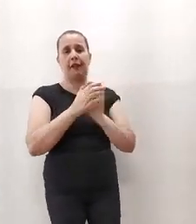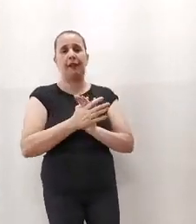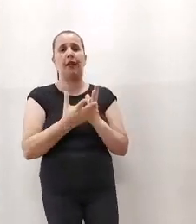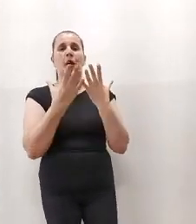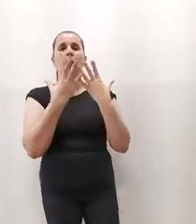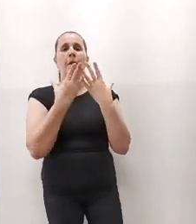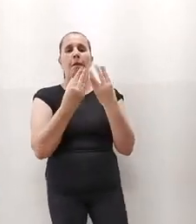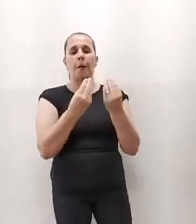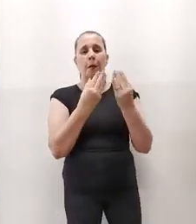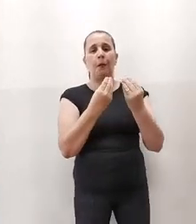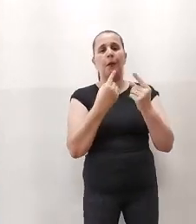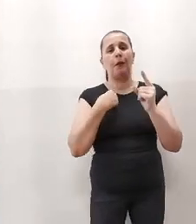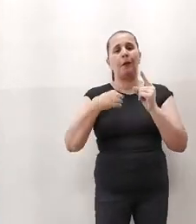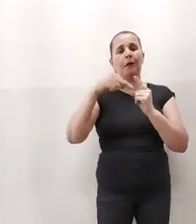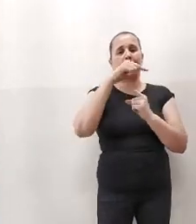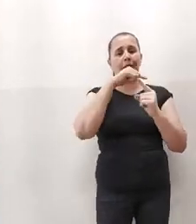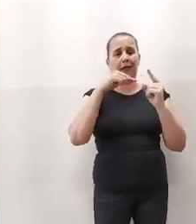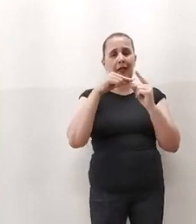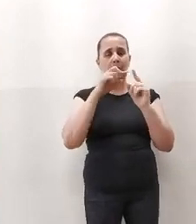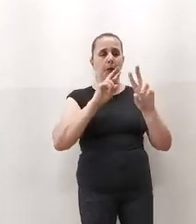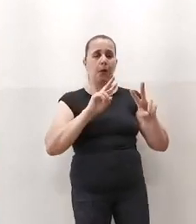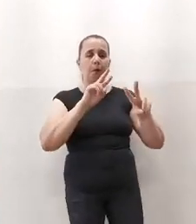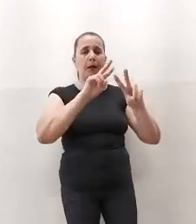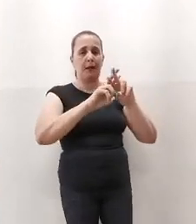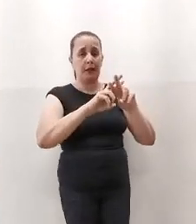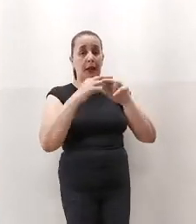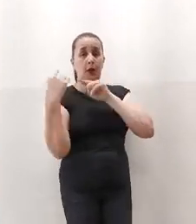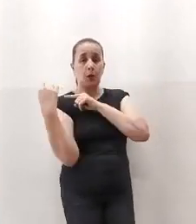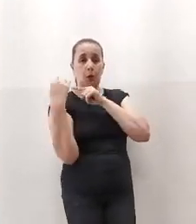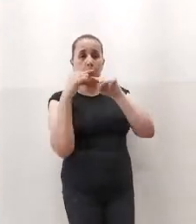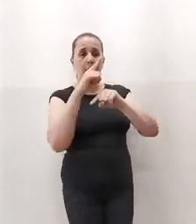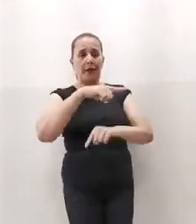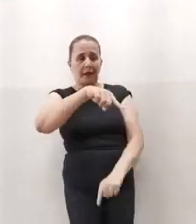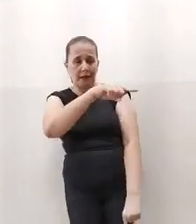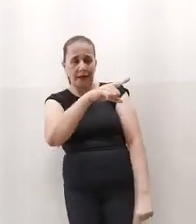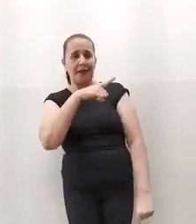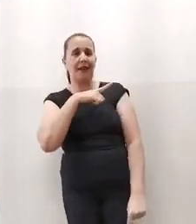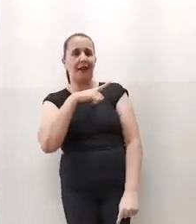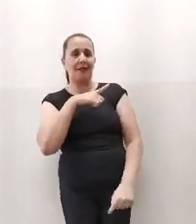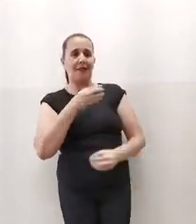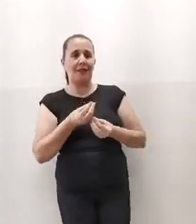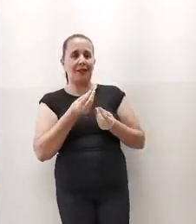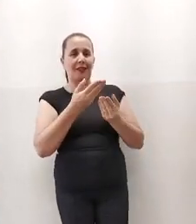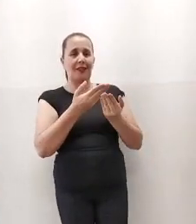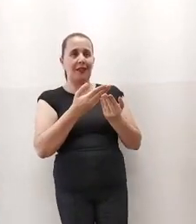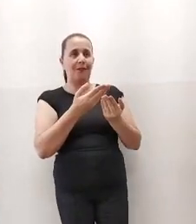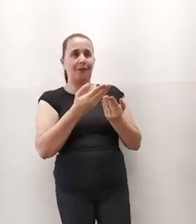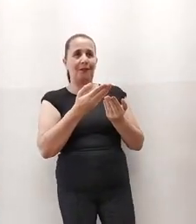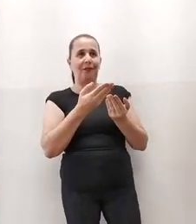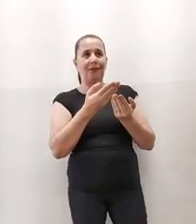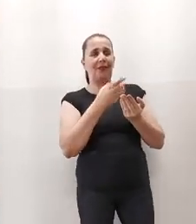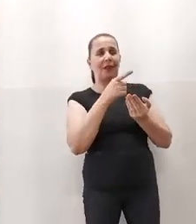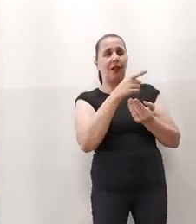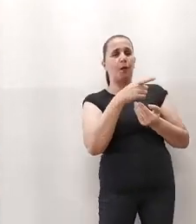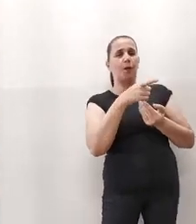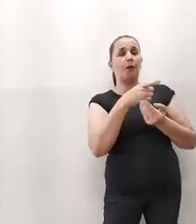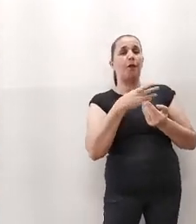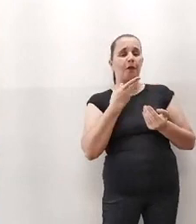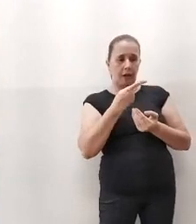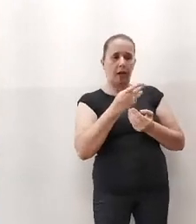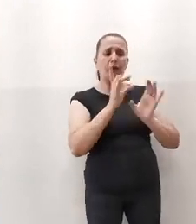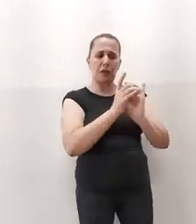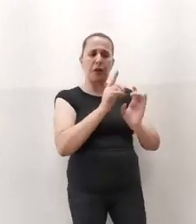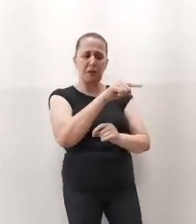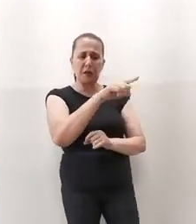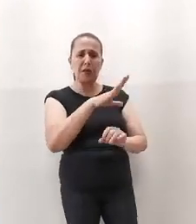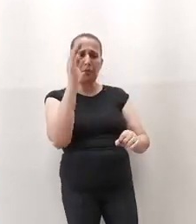muitos dos santos nas prisão e contra estes dava o meu voto quando o matavam. Muitas